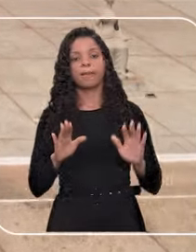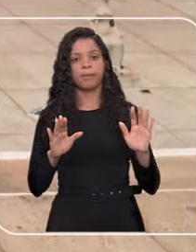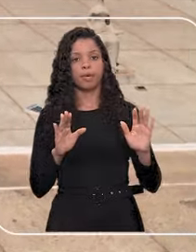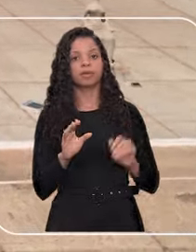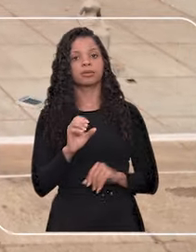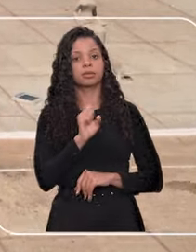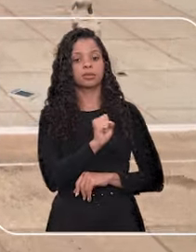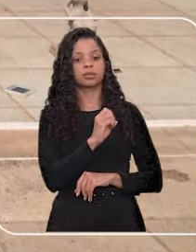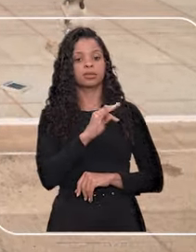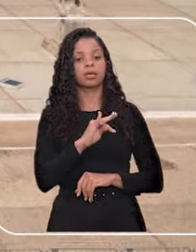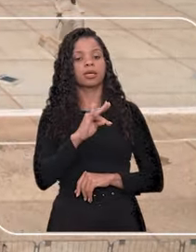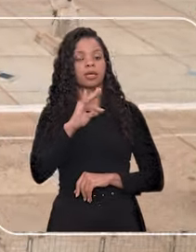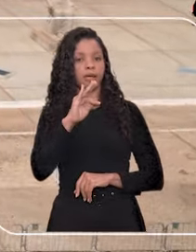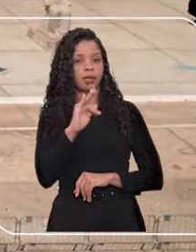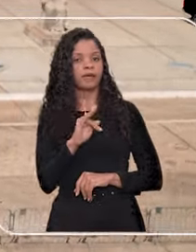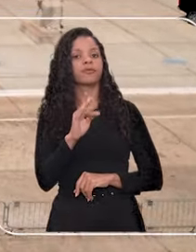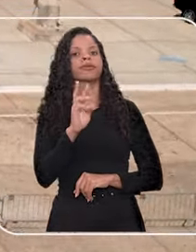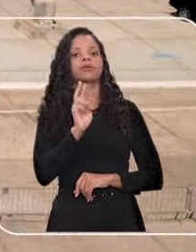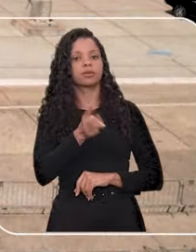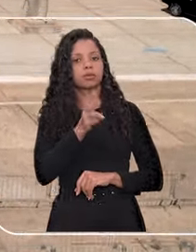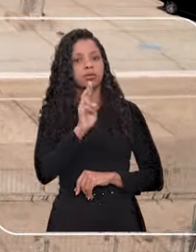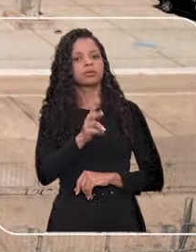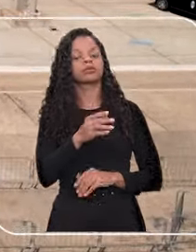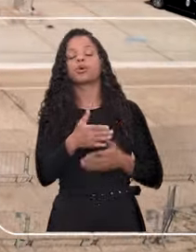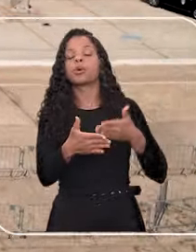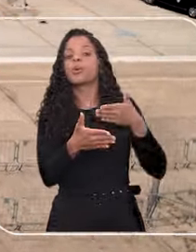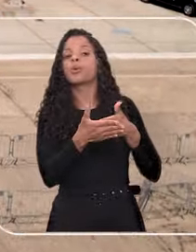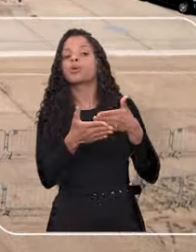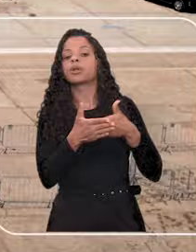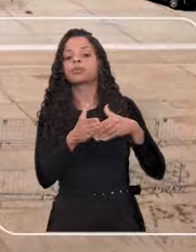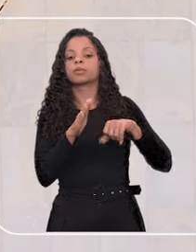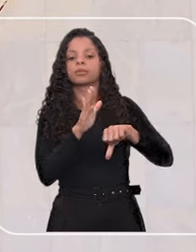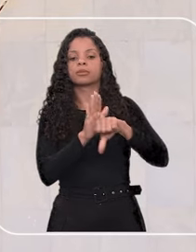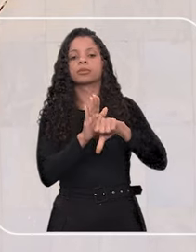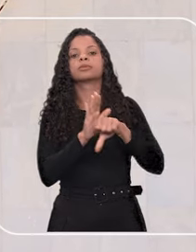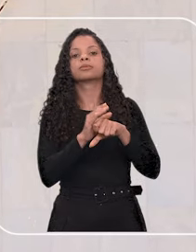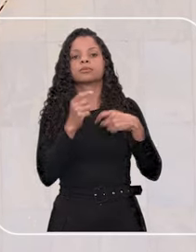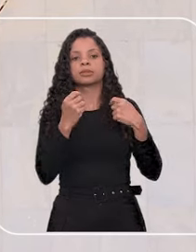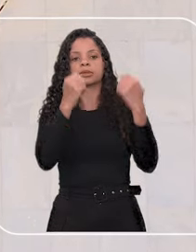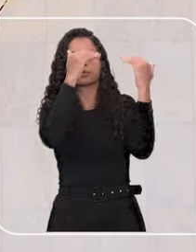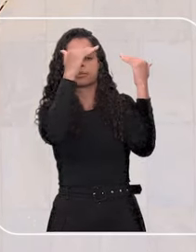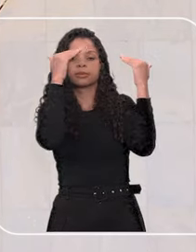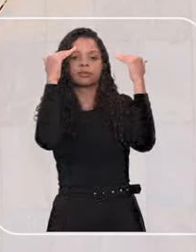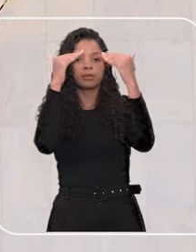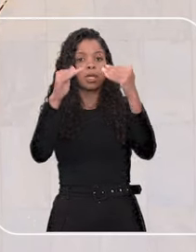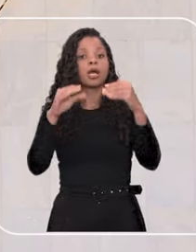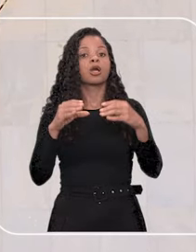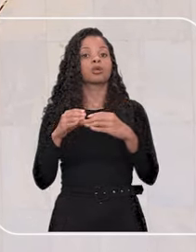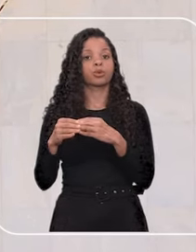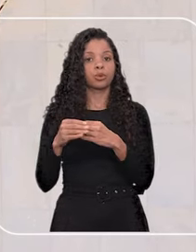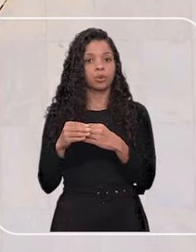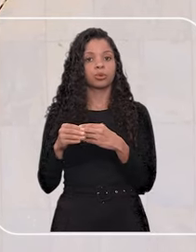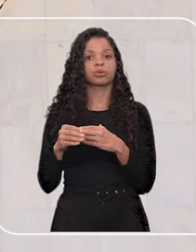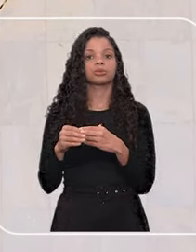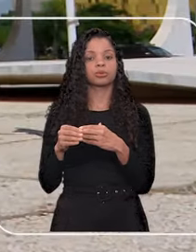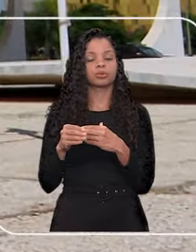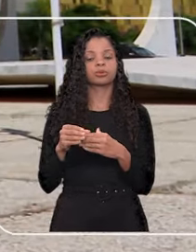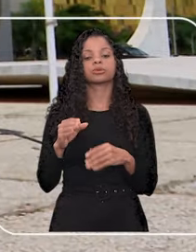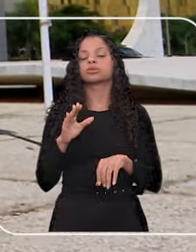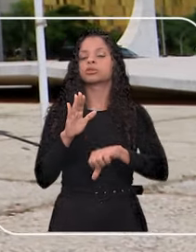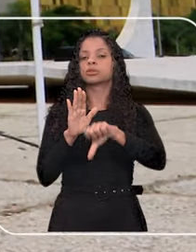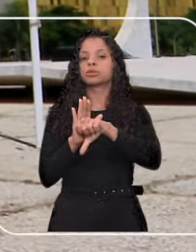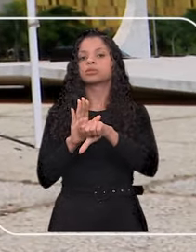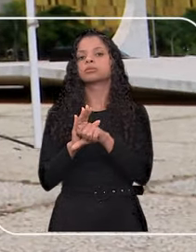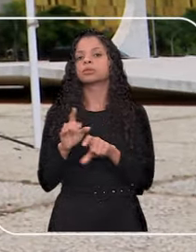Federal firmou orientação de que o crime impeditivo do indulto deve ser considerado tanto no concurso de crimes